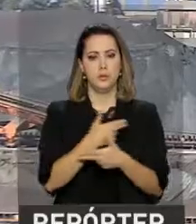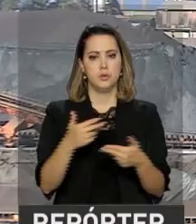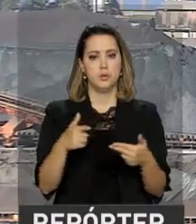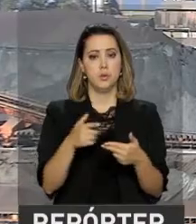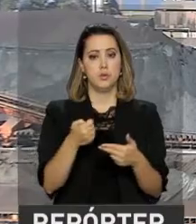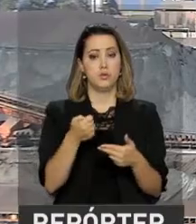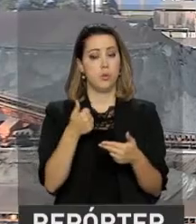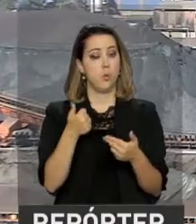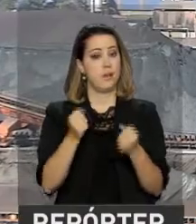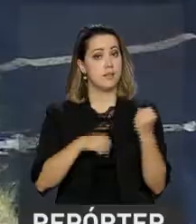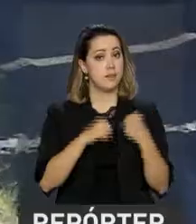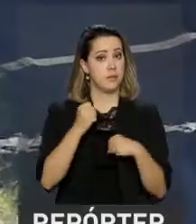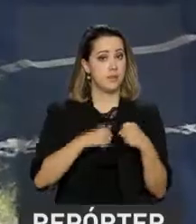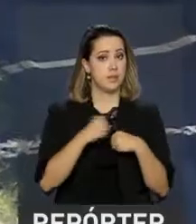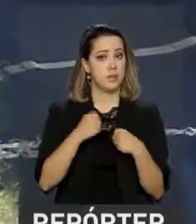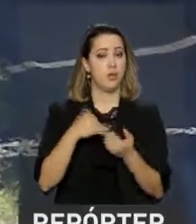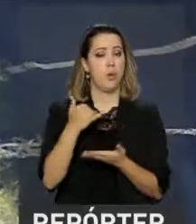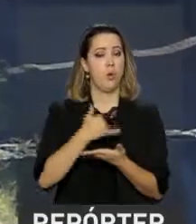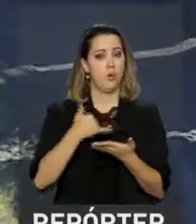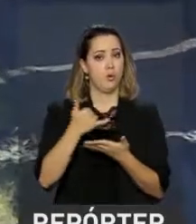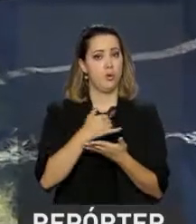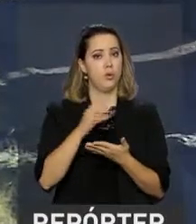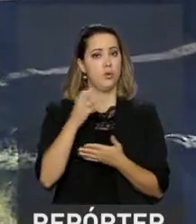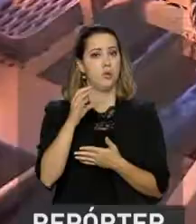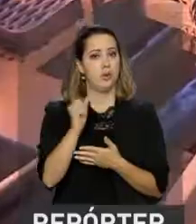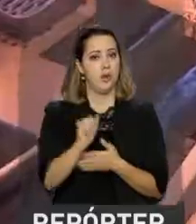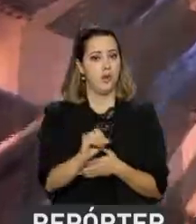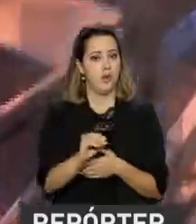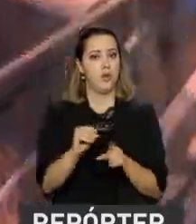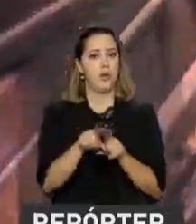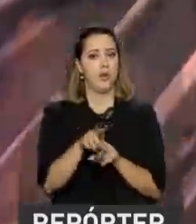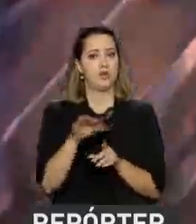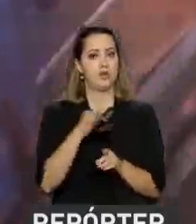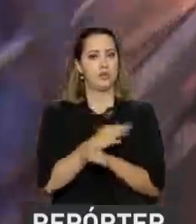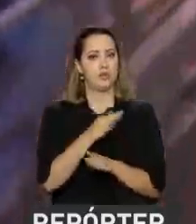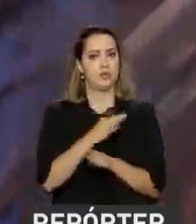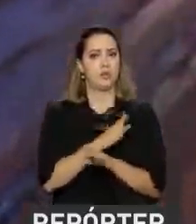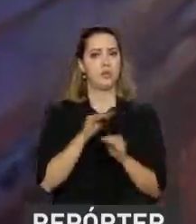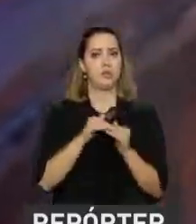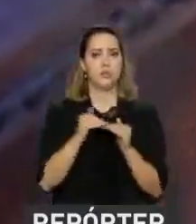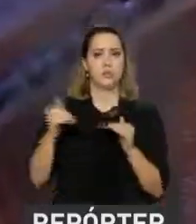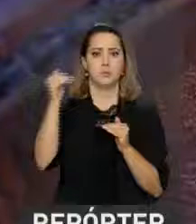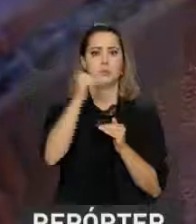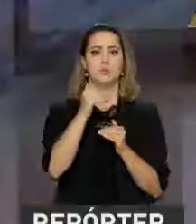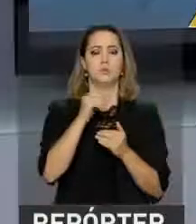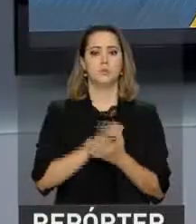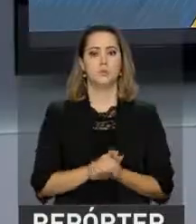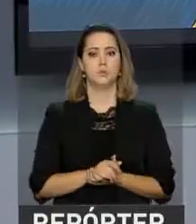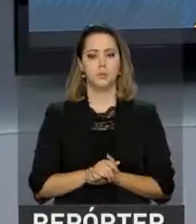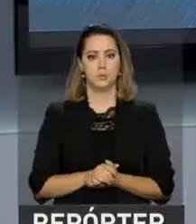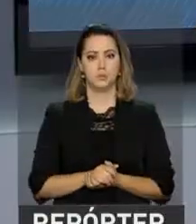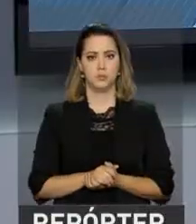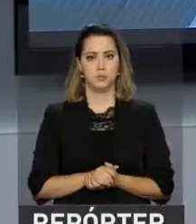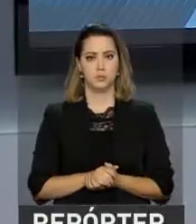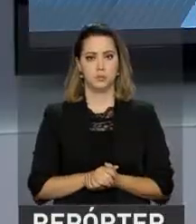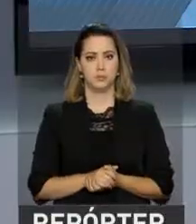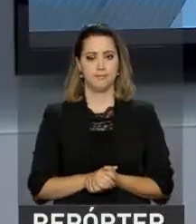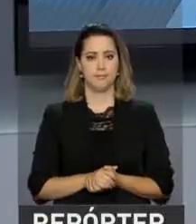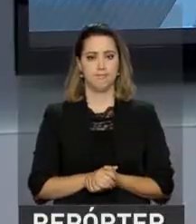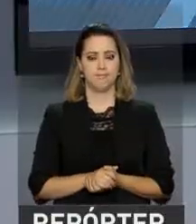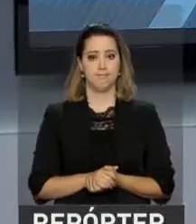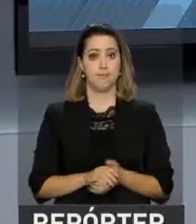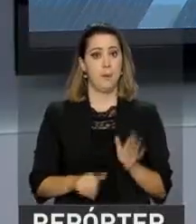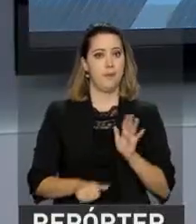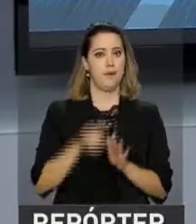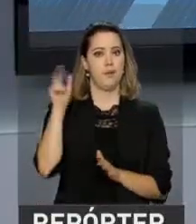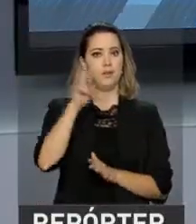óleo de soja bruto ferro e aço puxaram o resultado da balança comercial para cima uma iniciativa pioneira